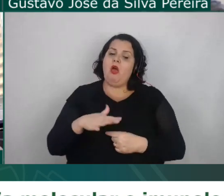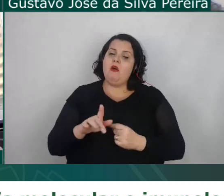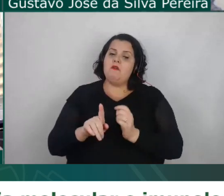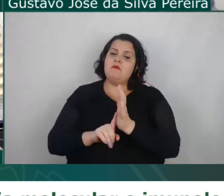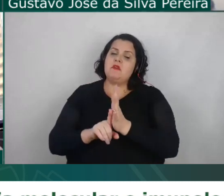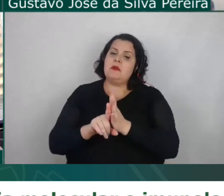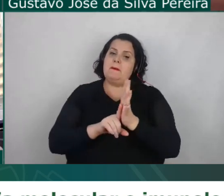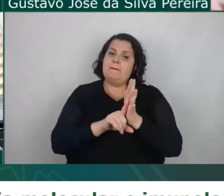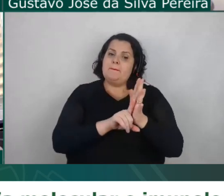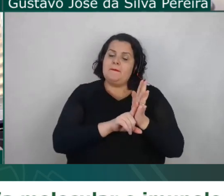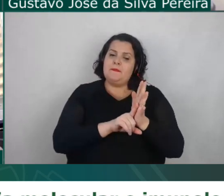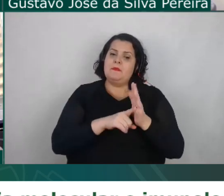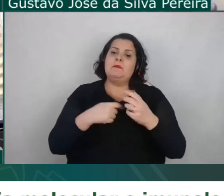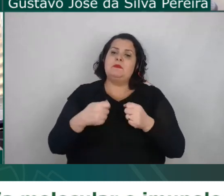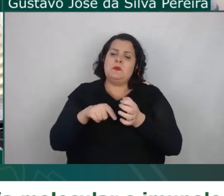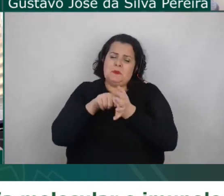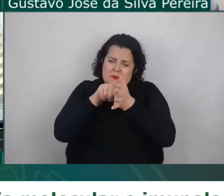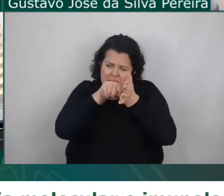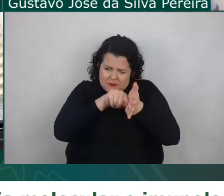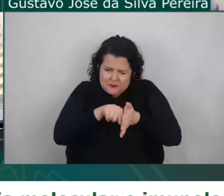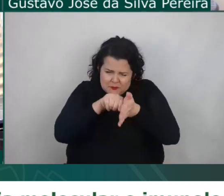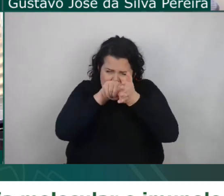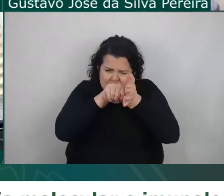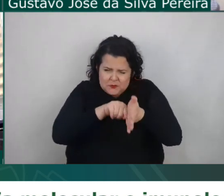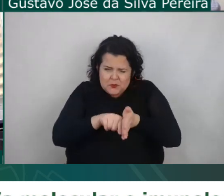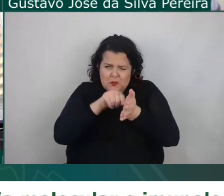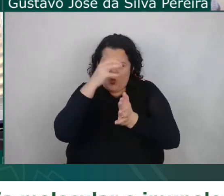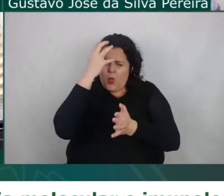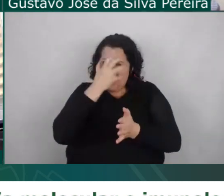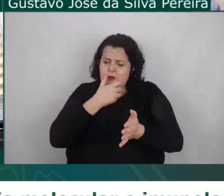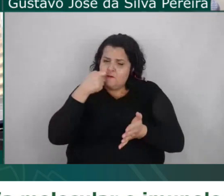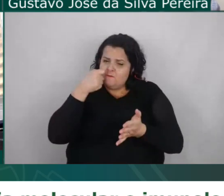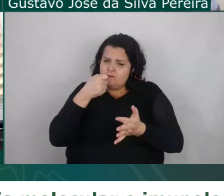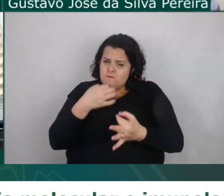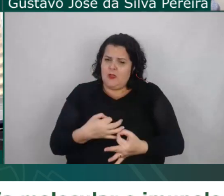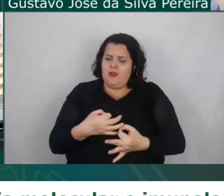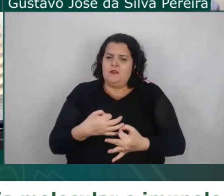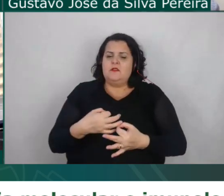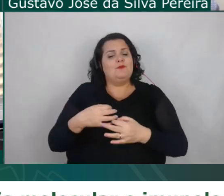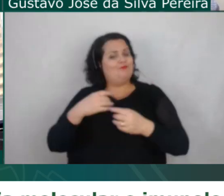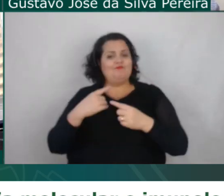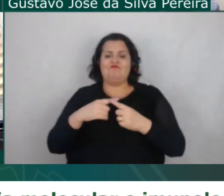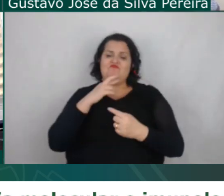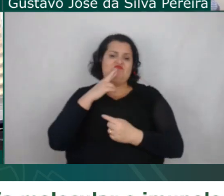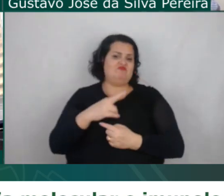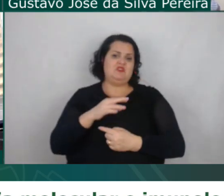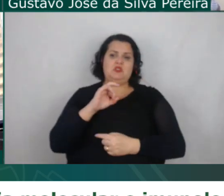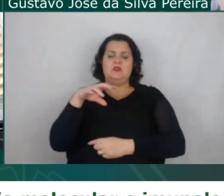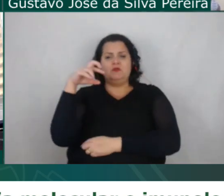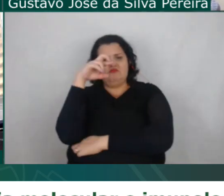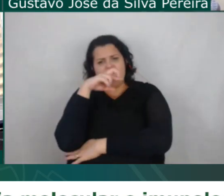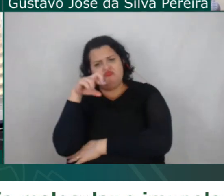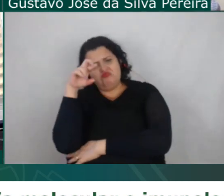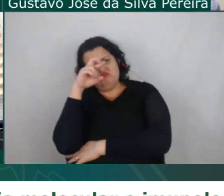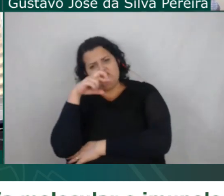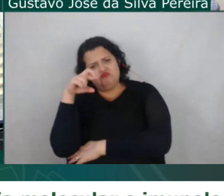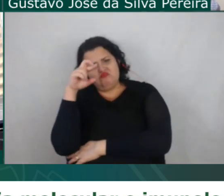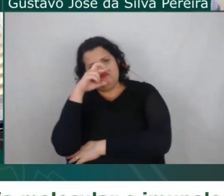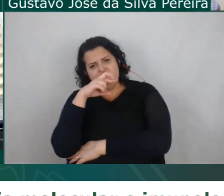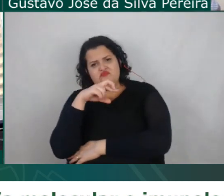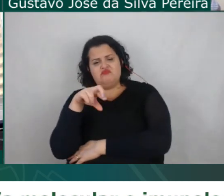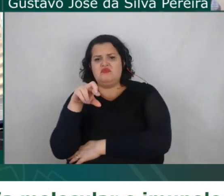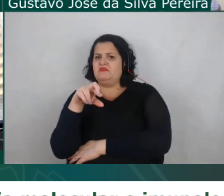ter uma investigação muito rigorosa para responder à pergunta. Só a observação de alguns casos é